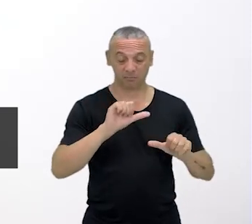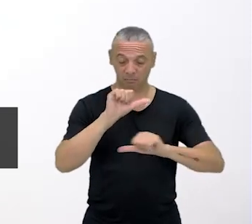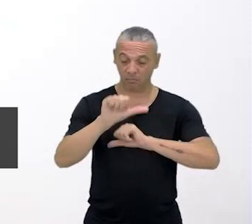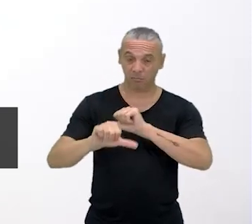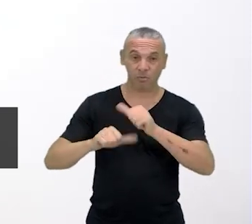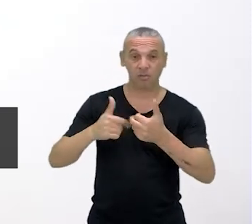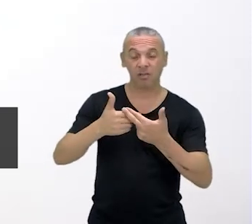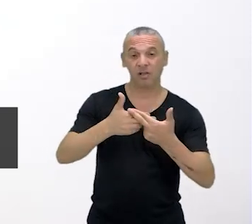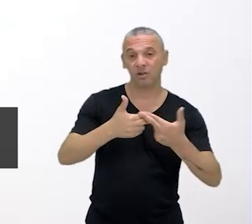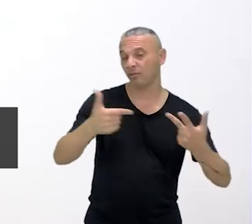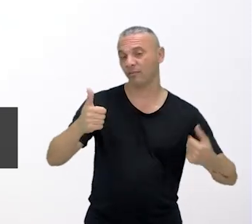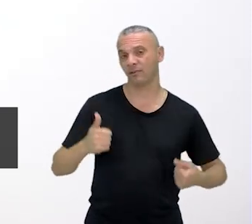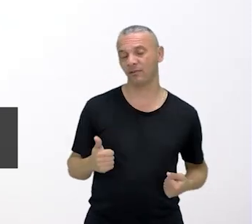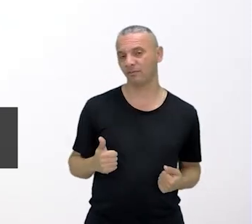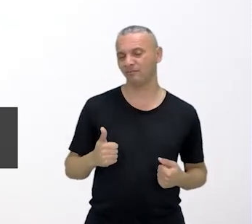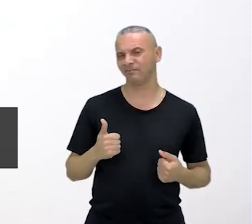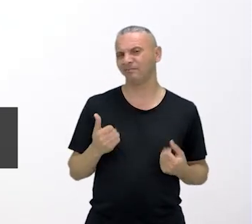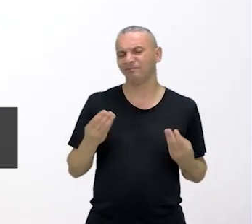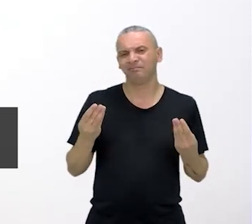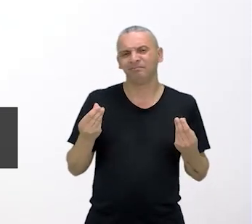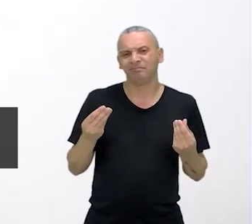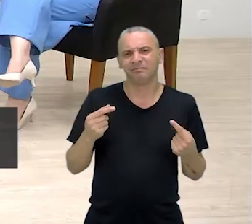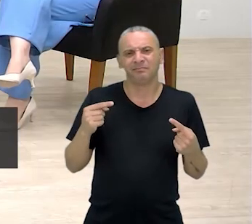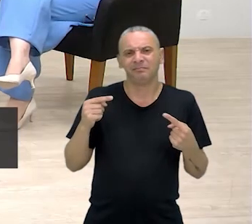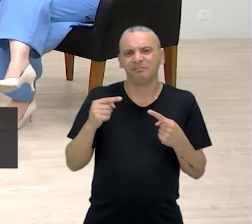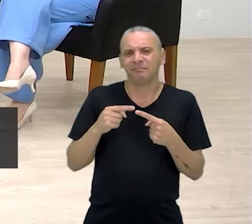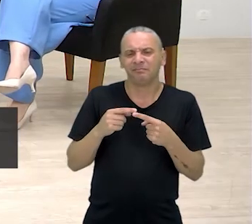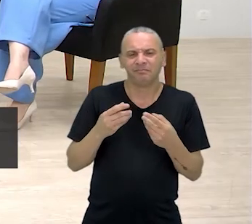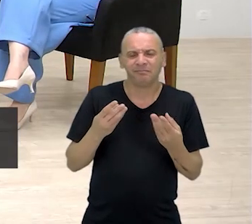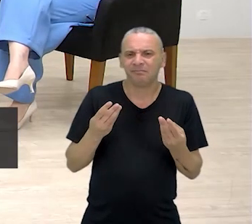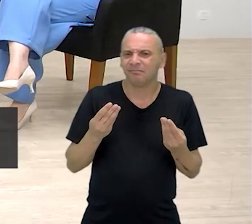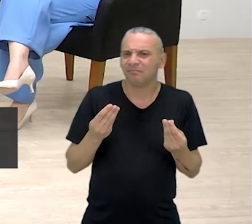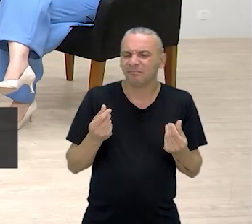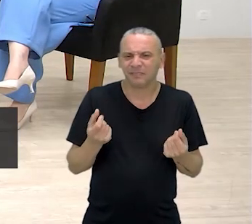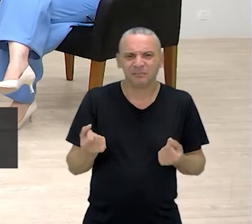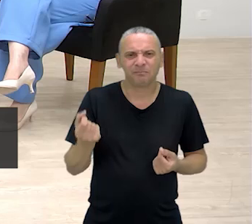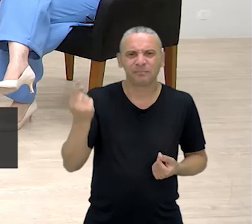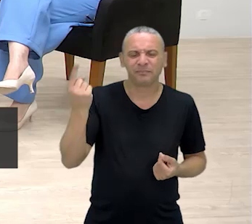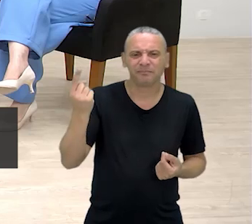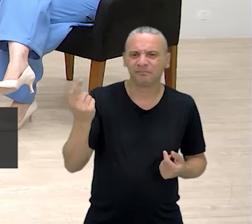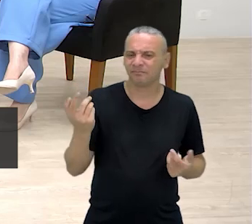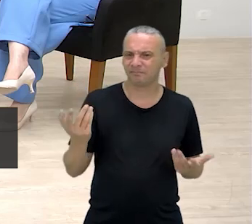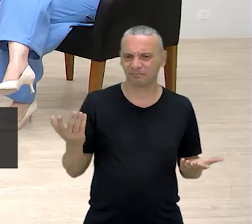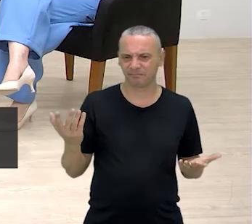né? Dote para mim foi uma coisa muito esquisita. Uma coisa horrorosa, assim, né? Muito né? esquisita.